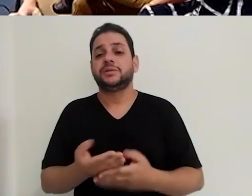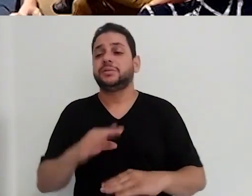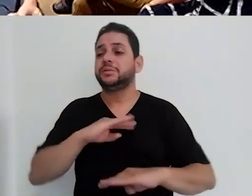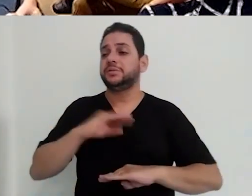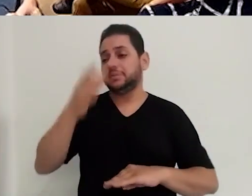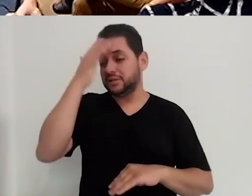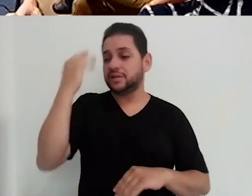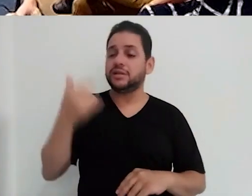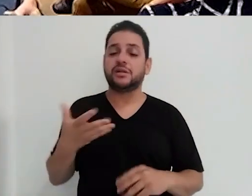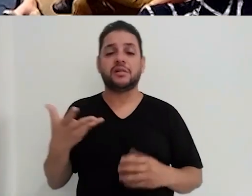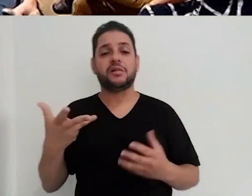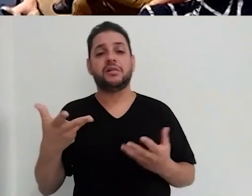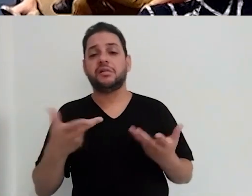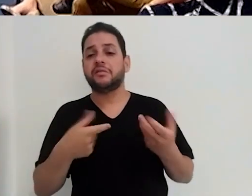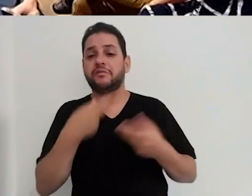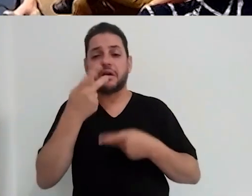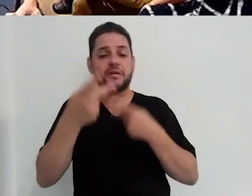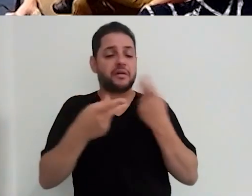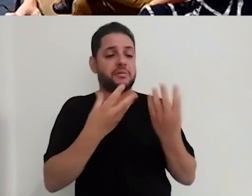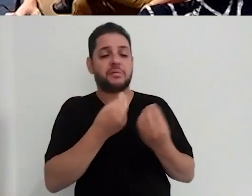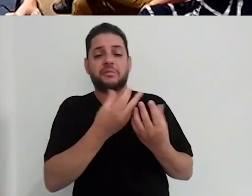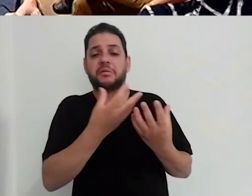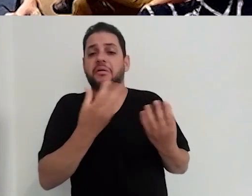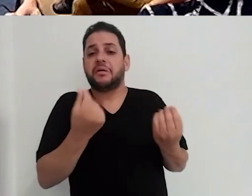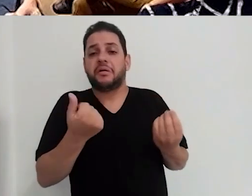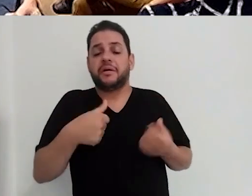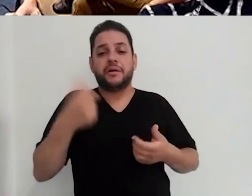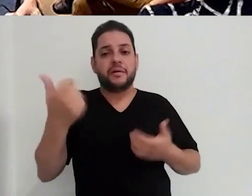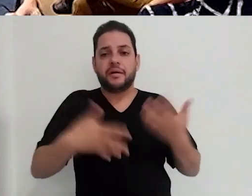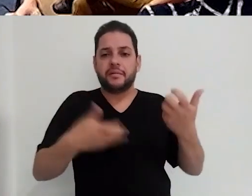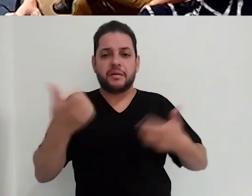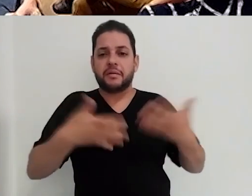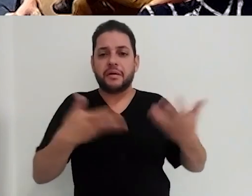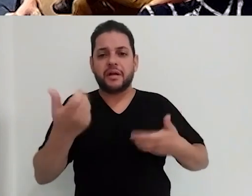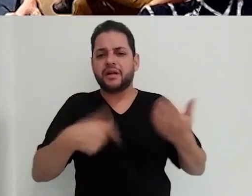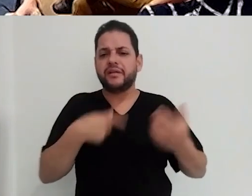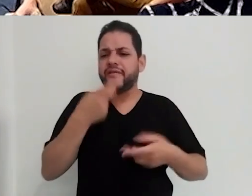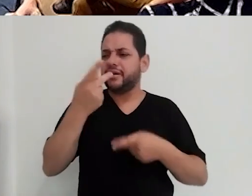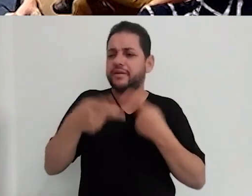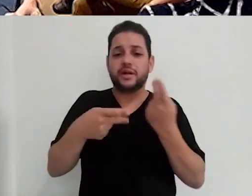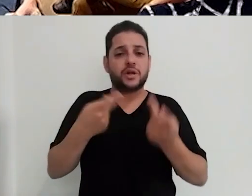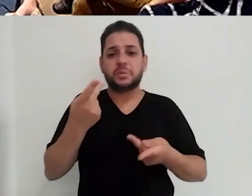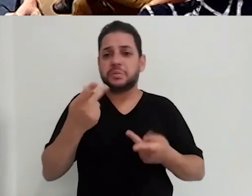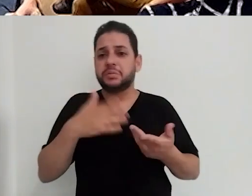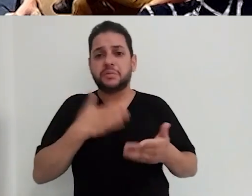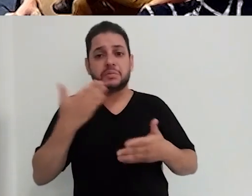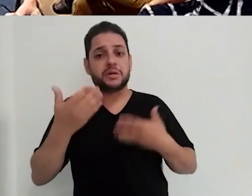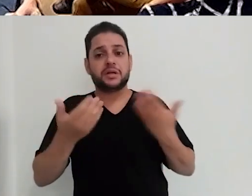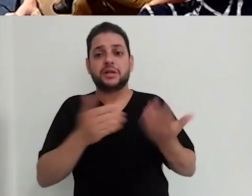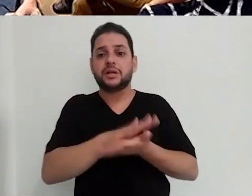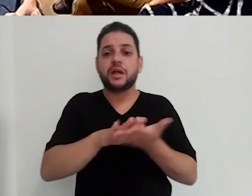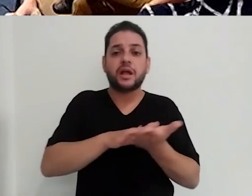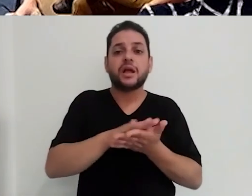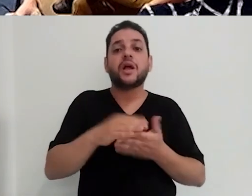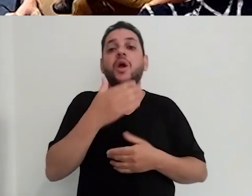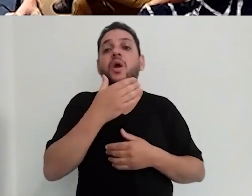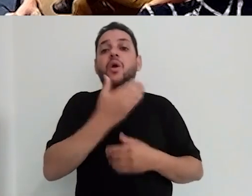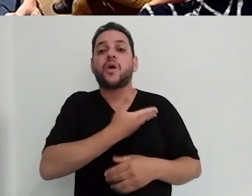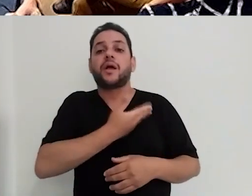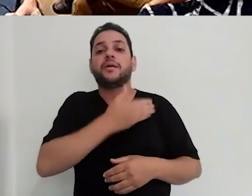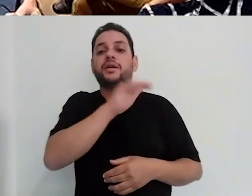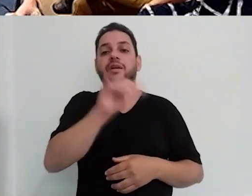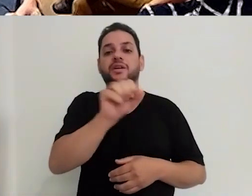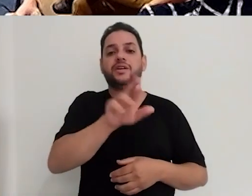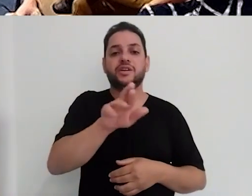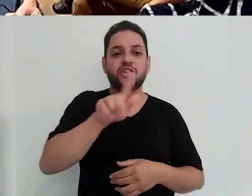ele não tinha muito a dizer, não disse nada de muito surpreendente. O Jorge, amigo dele, ficava me interrompendo toda hora para contar dos